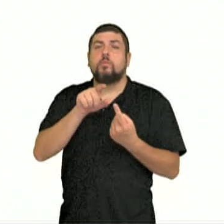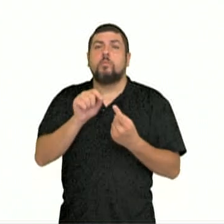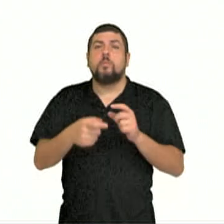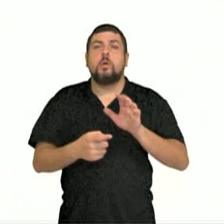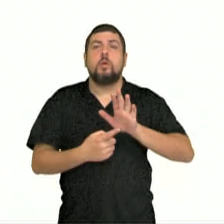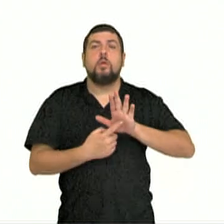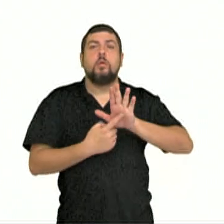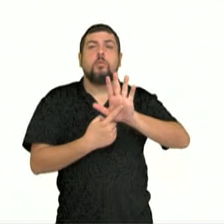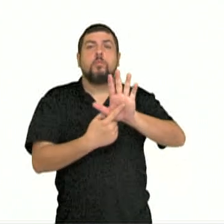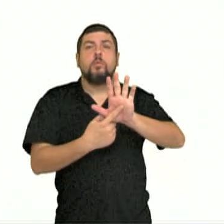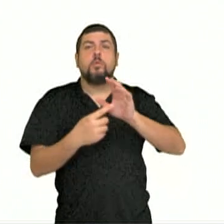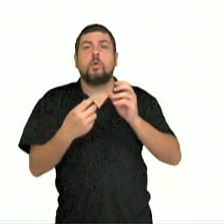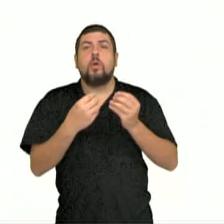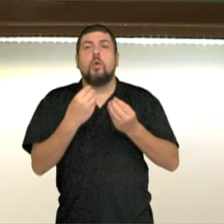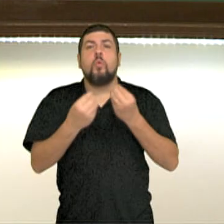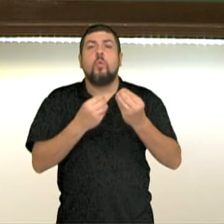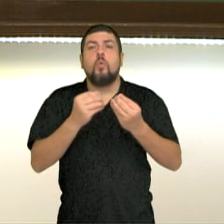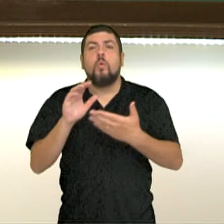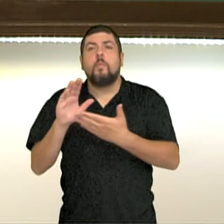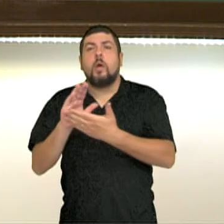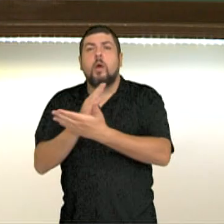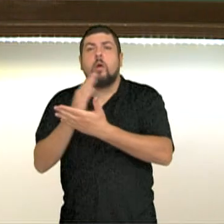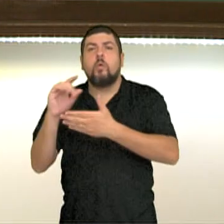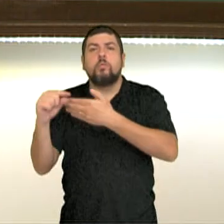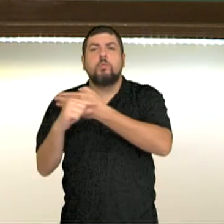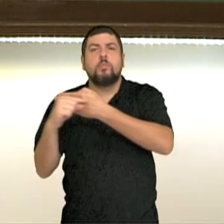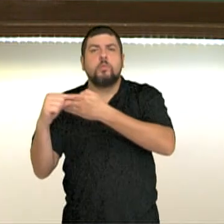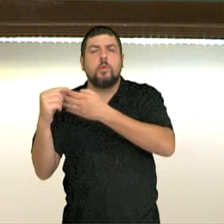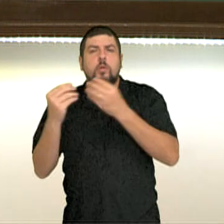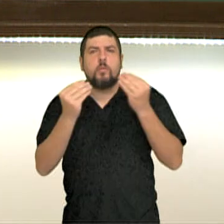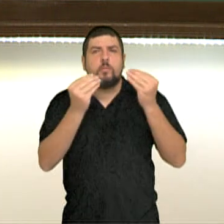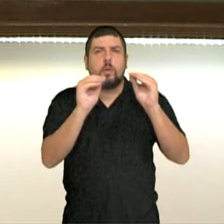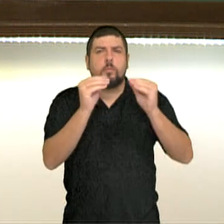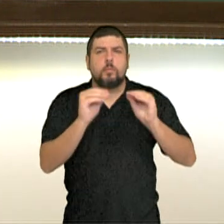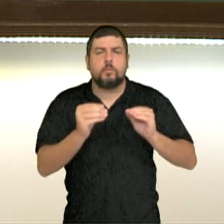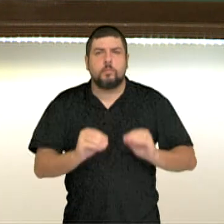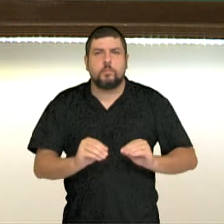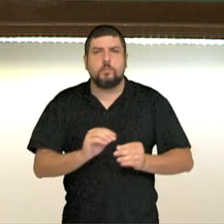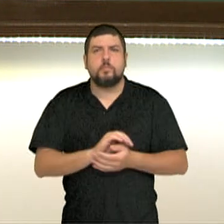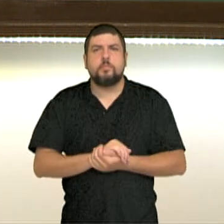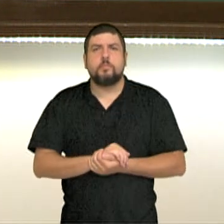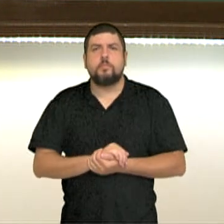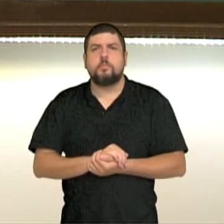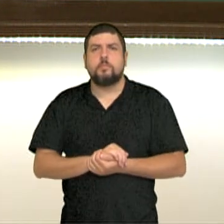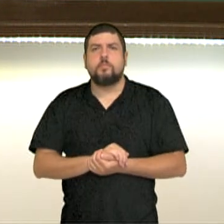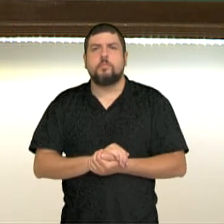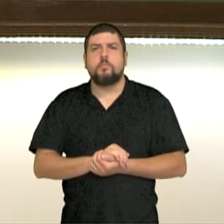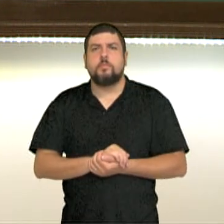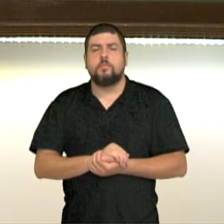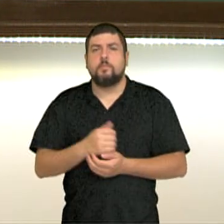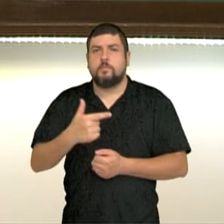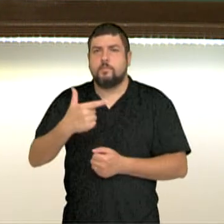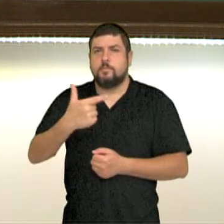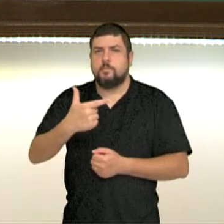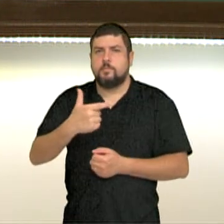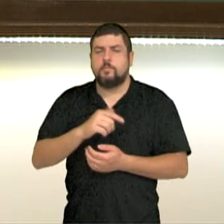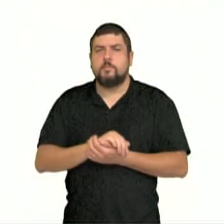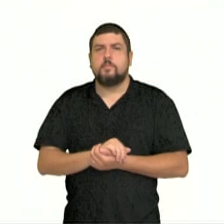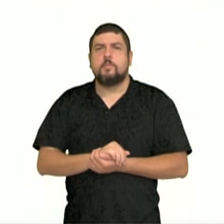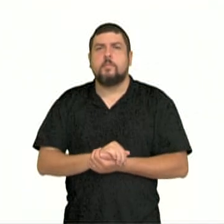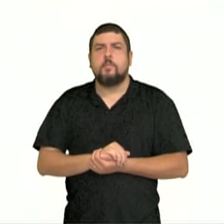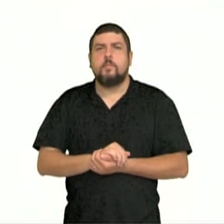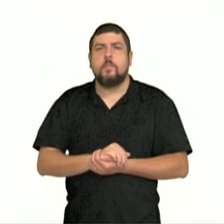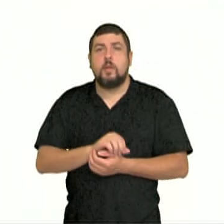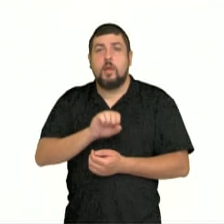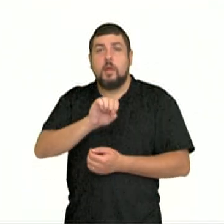de criação de alguns autores. Então, sim, tem tudo a ver com a proposta do blog. Atividade de número 2. Se